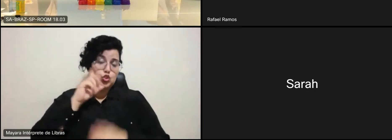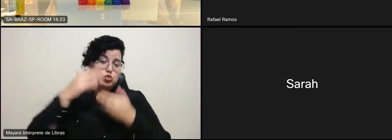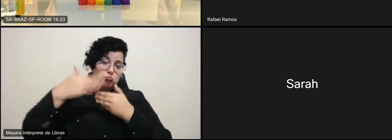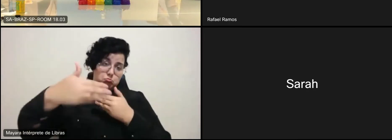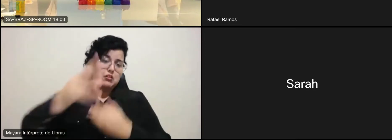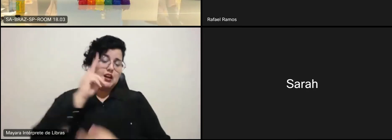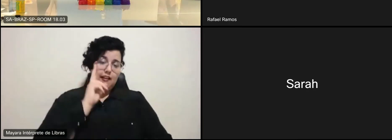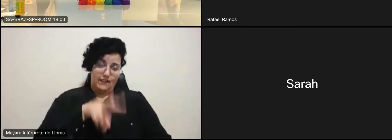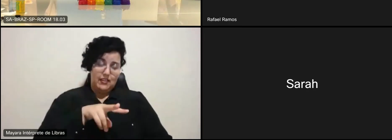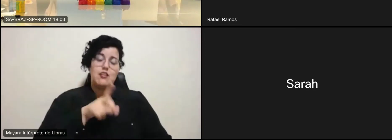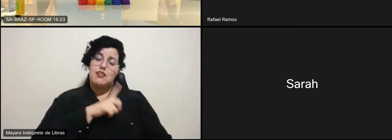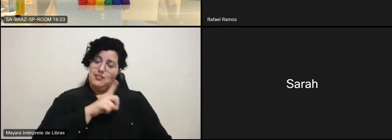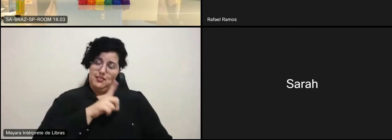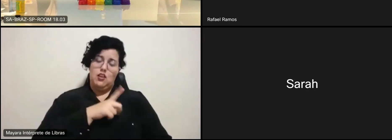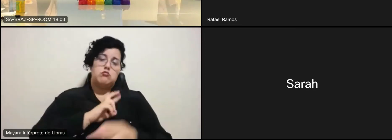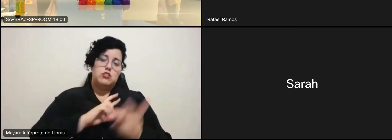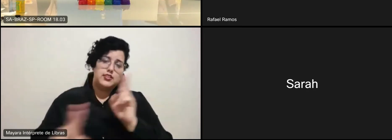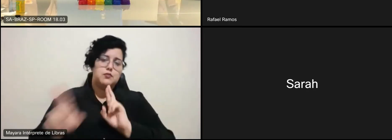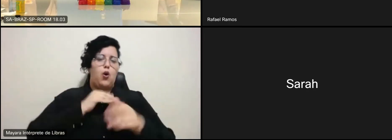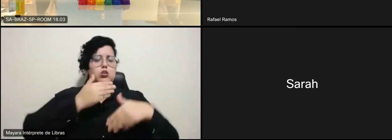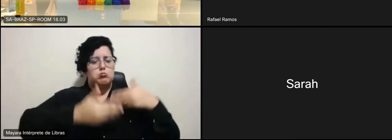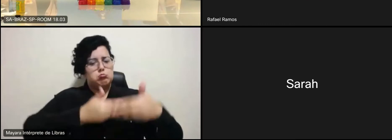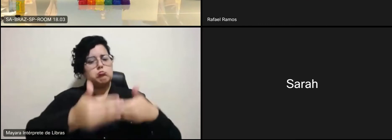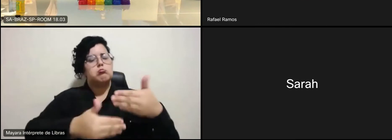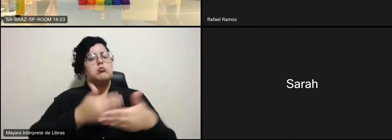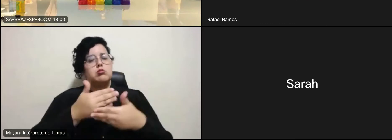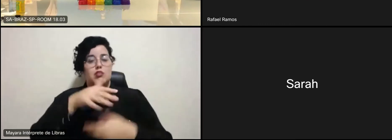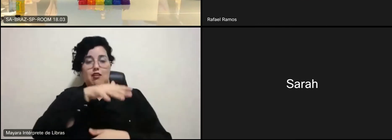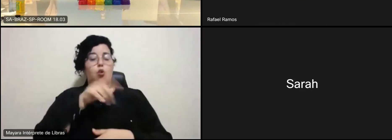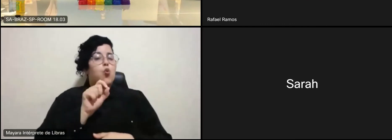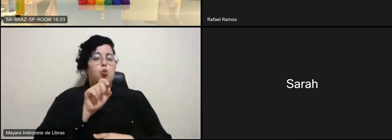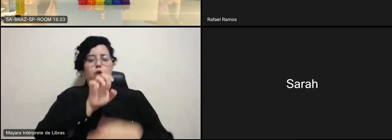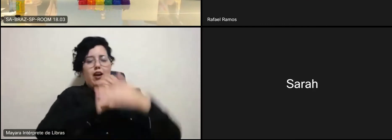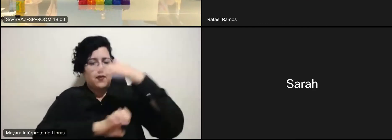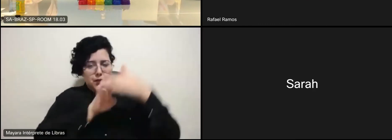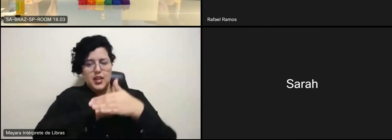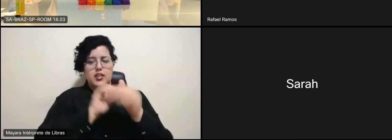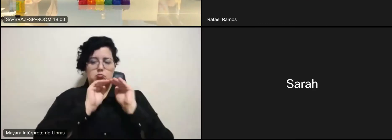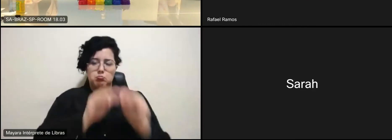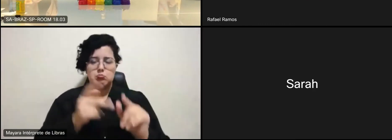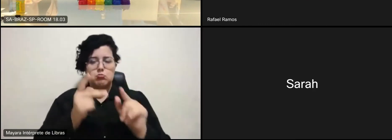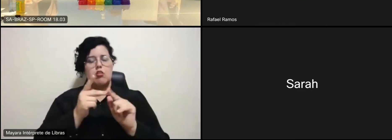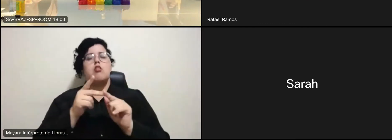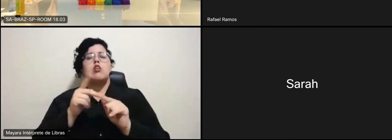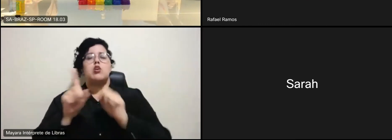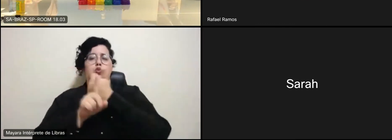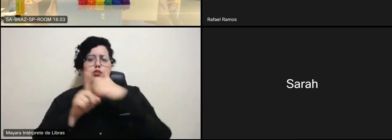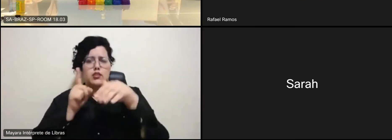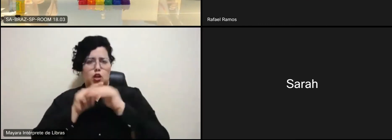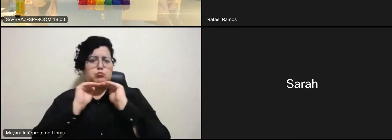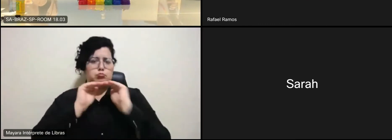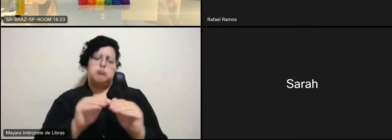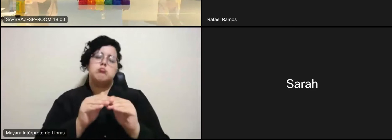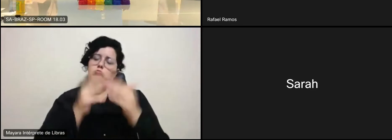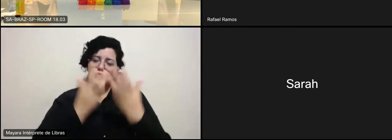que a gente está tendo uma resposta, né? Sim. Das empresas, da sociedade. Às vezes eu chego em casa e